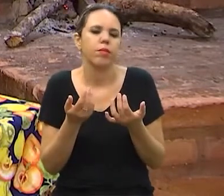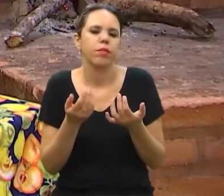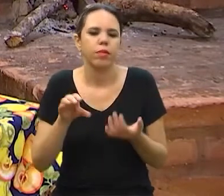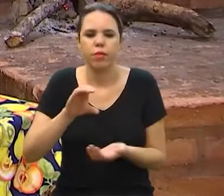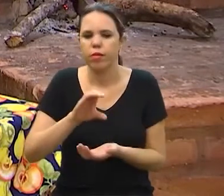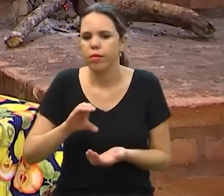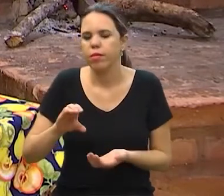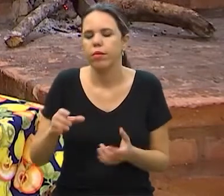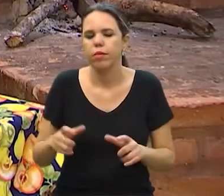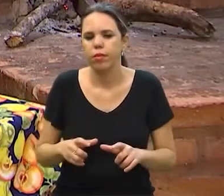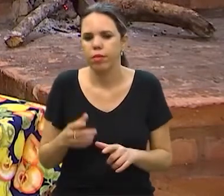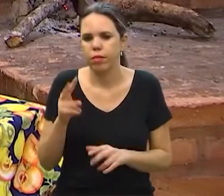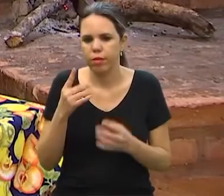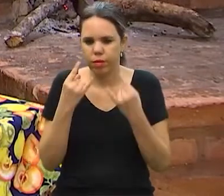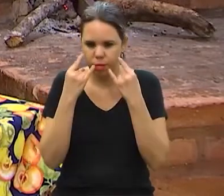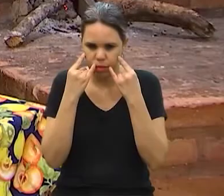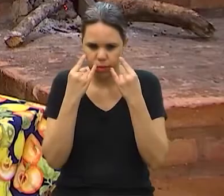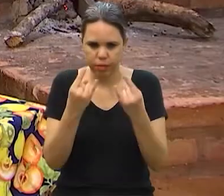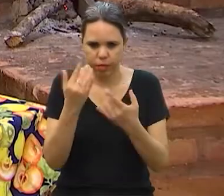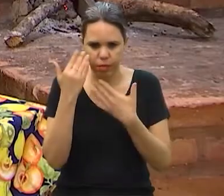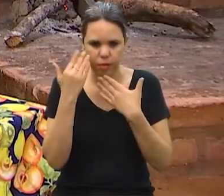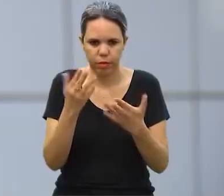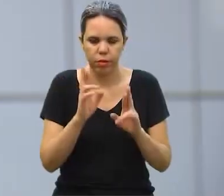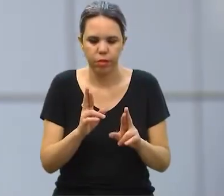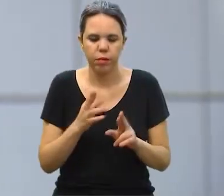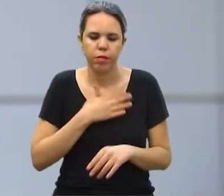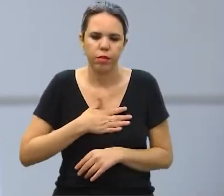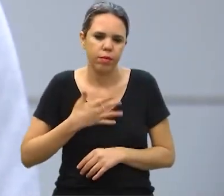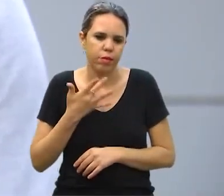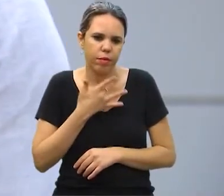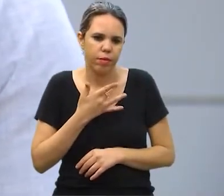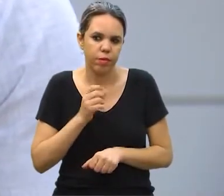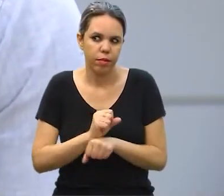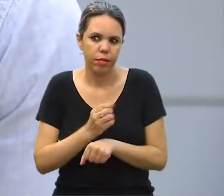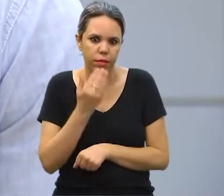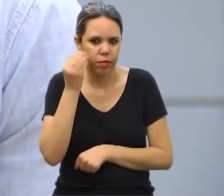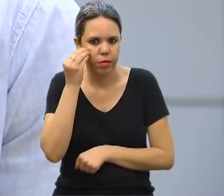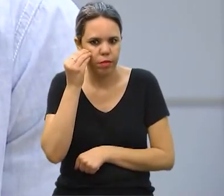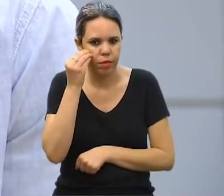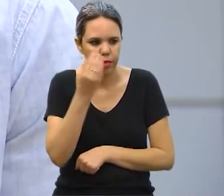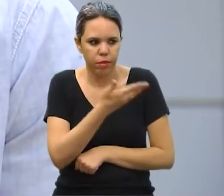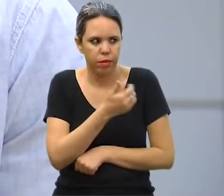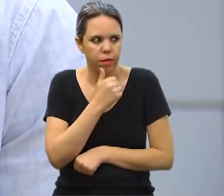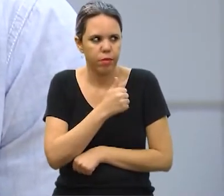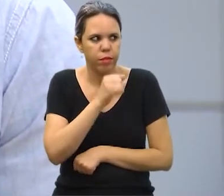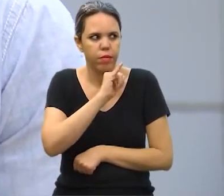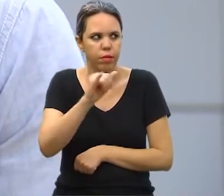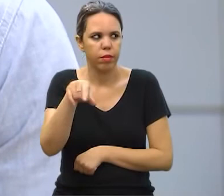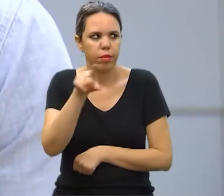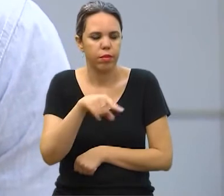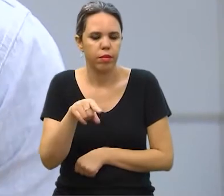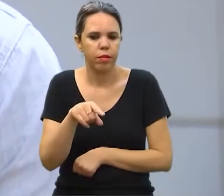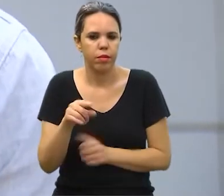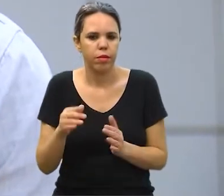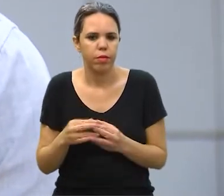do prato. Olha só, espero que você goste. Muito obrigado. E ó, enquanto eu experimento aqui, a Alessandra vai falar para